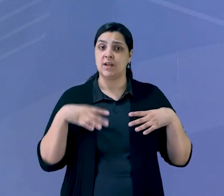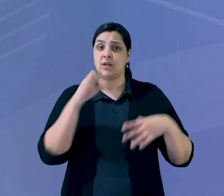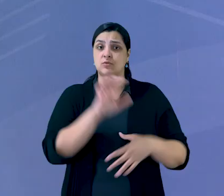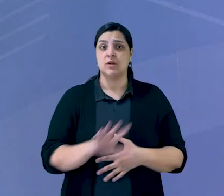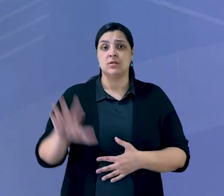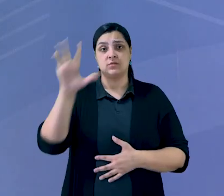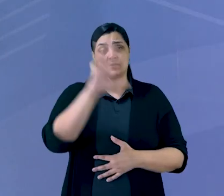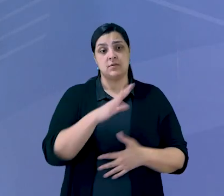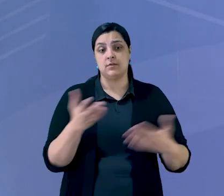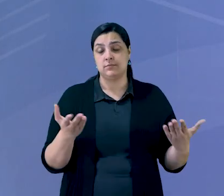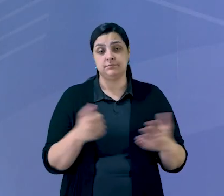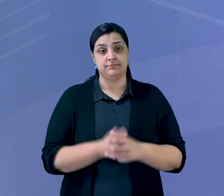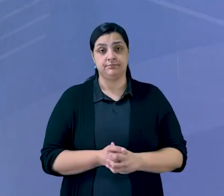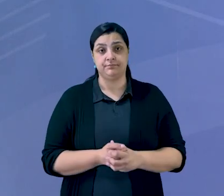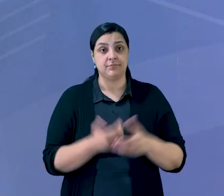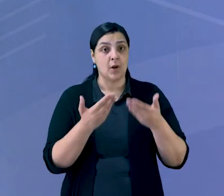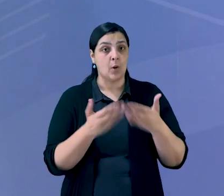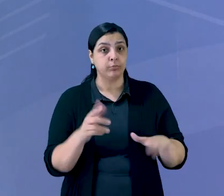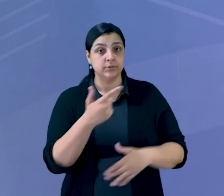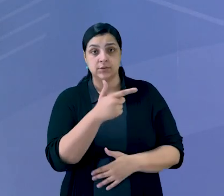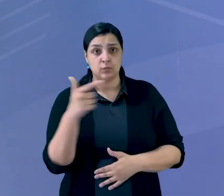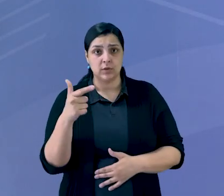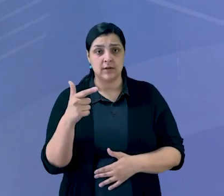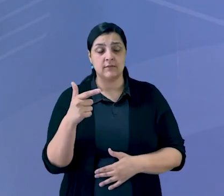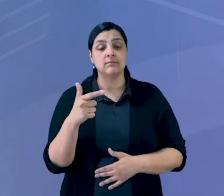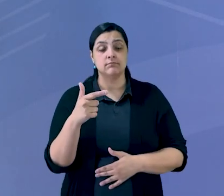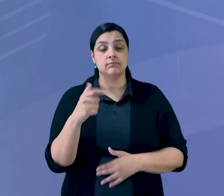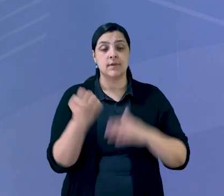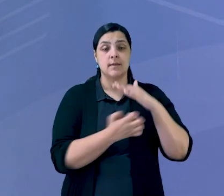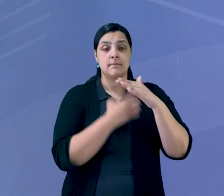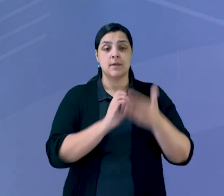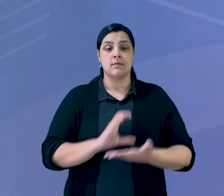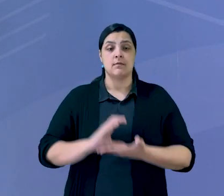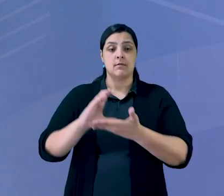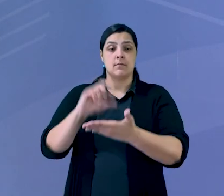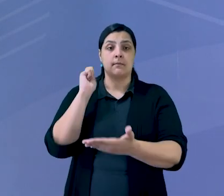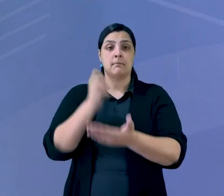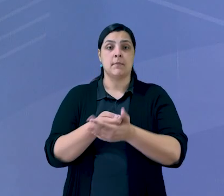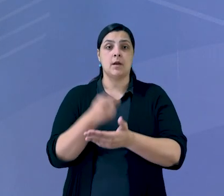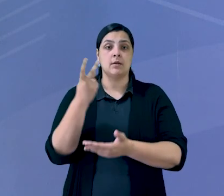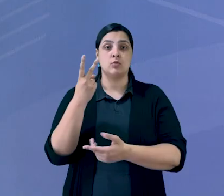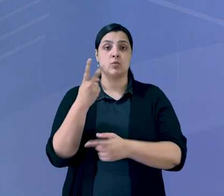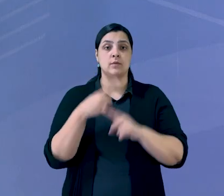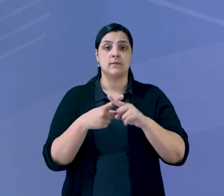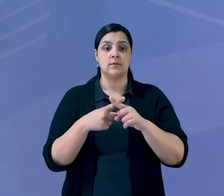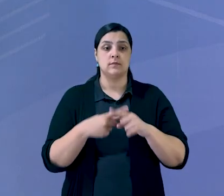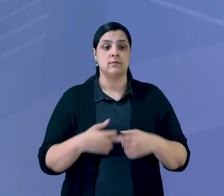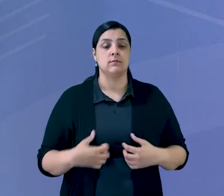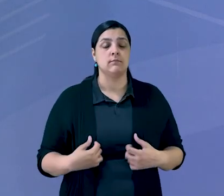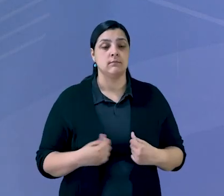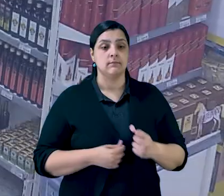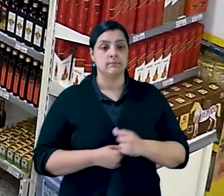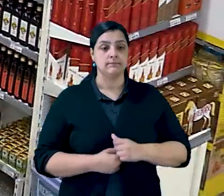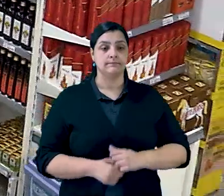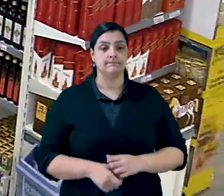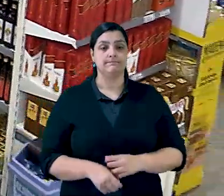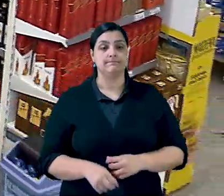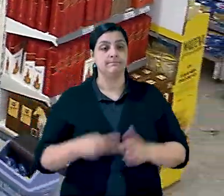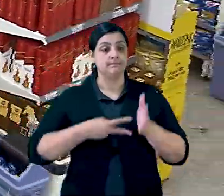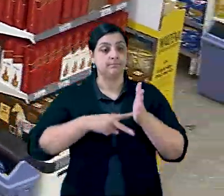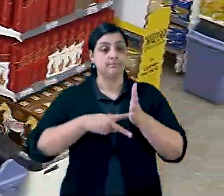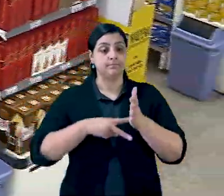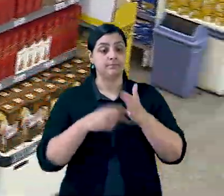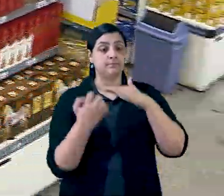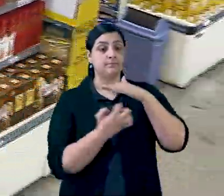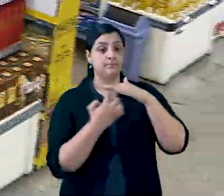considerados feriados nacionais. E como não houve compensação, a empregadora deve fazer o pagamento correspondente em dobro. De